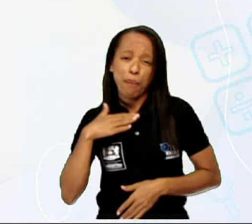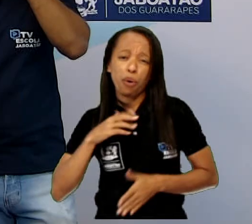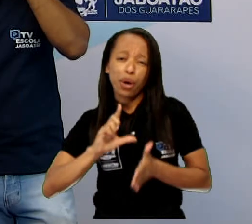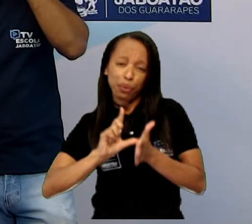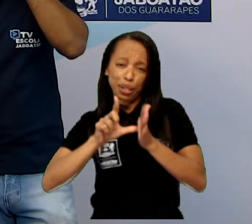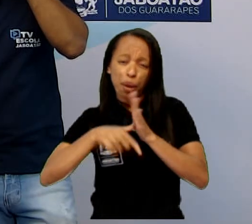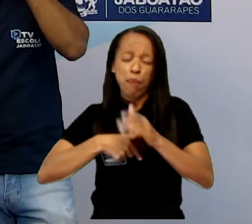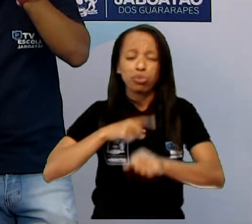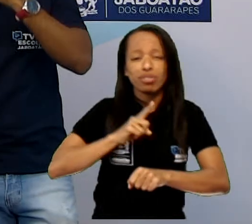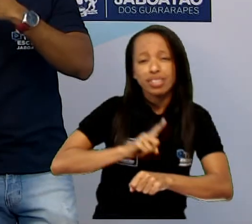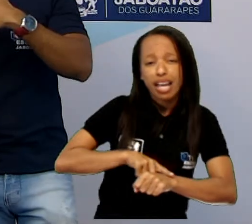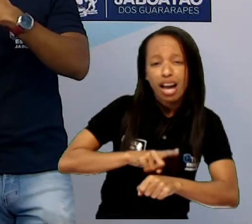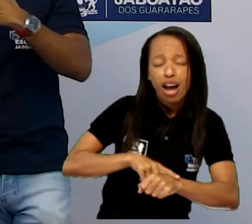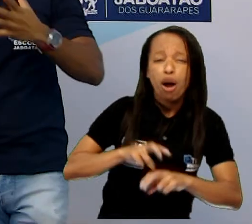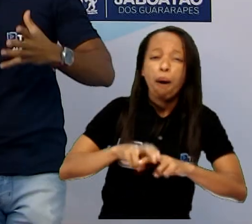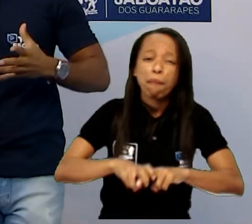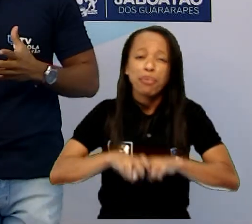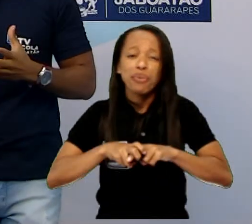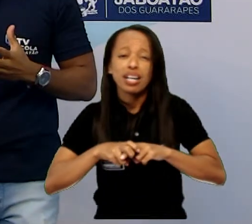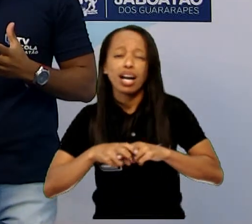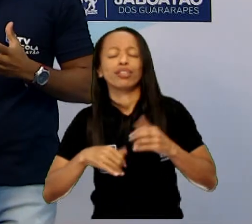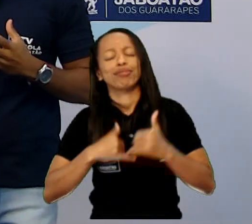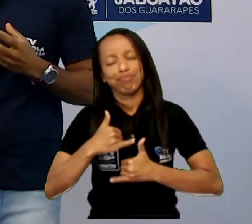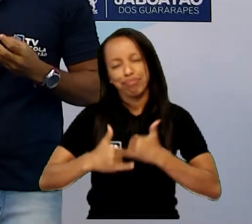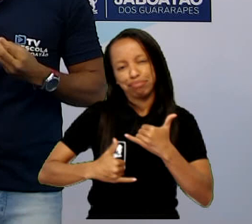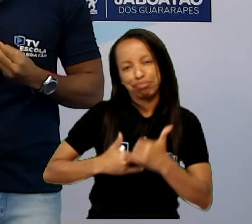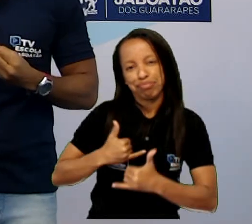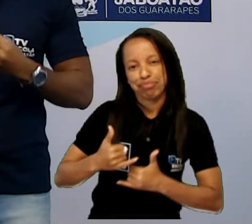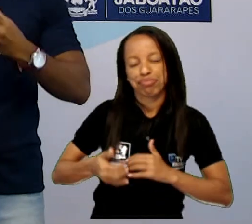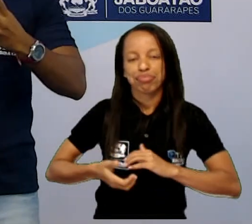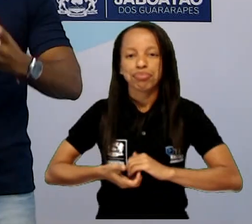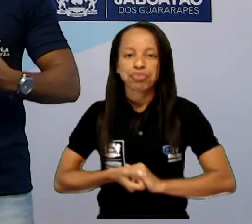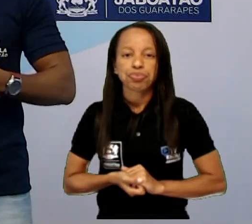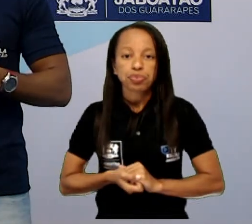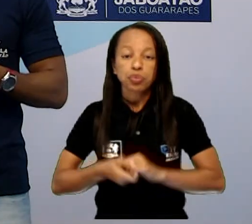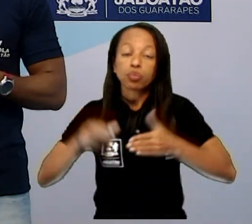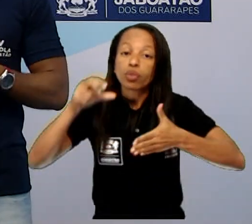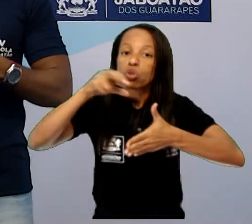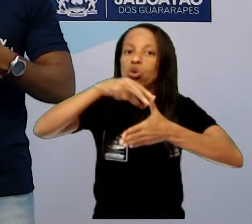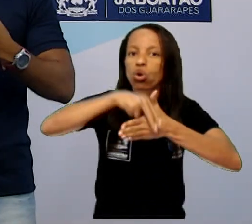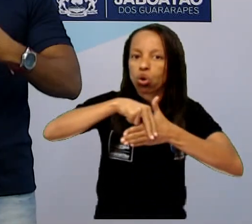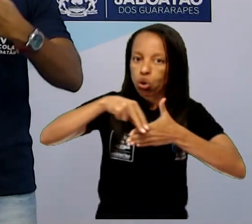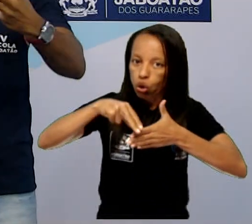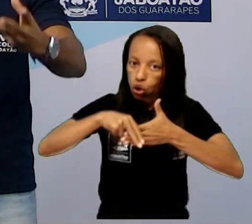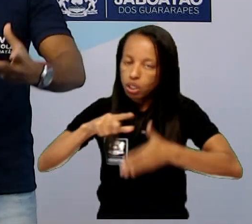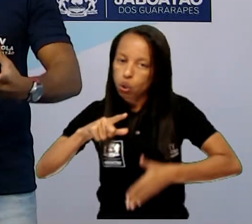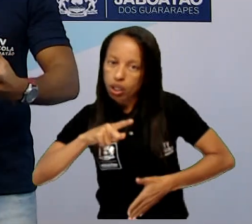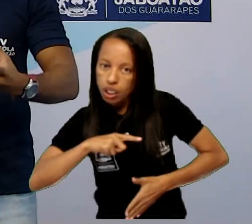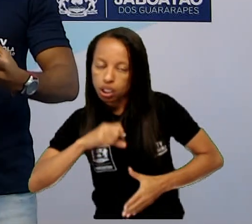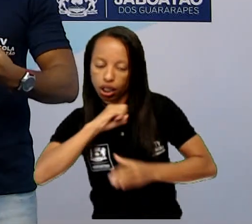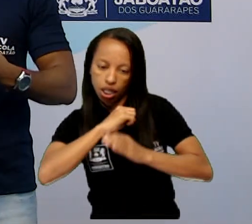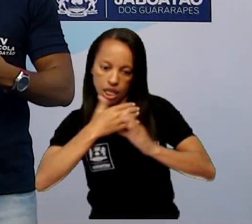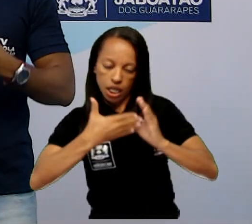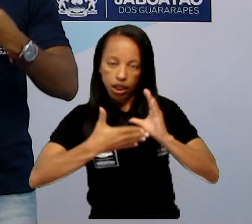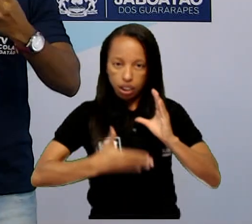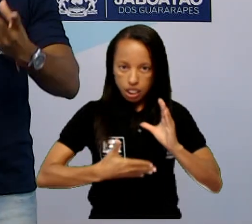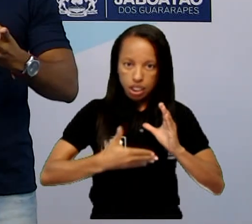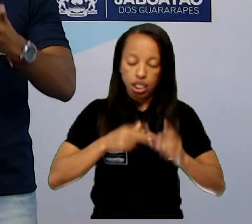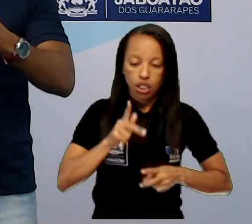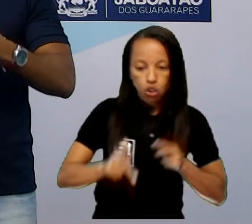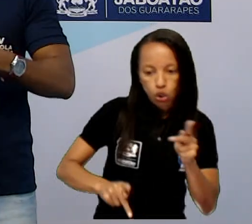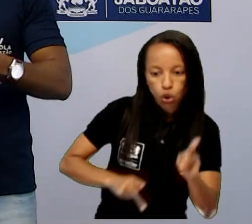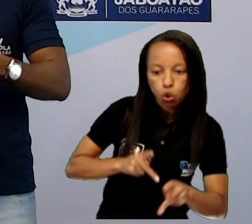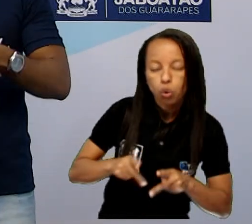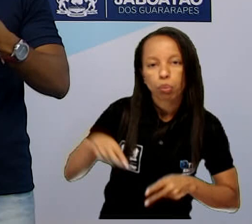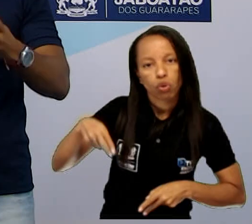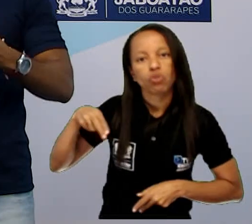observar, é um cordel que traz uma característica do povo nordestino, que retrata com muito bom humor e com